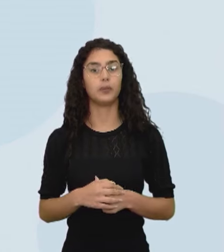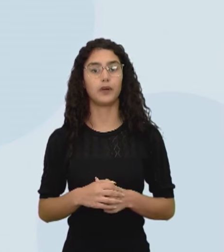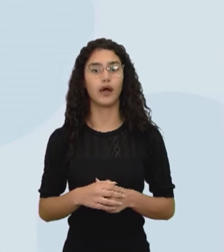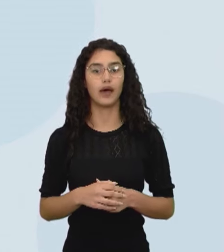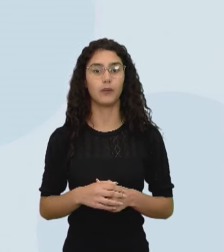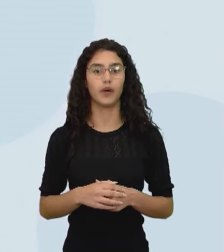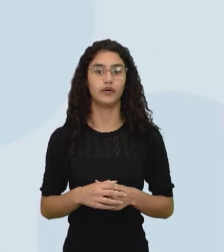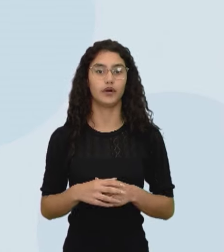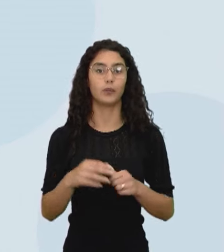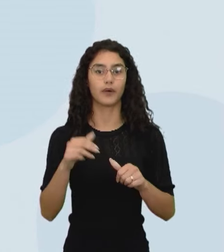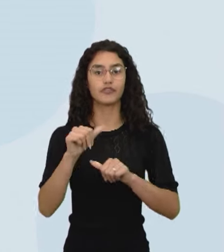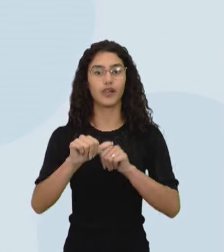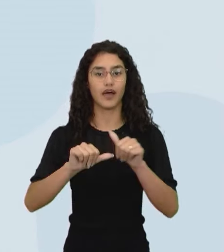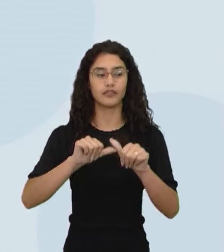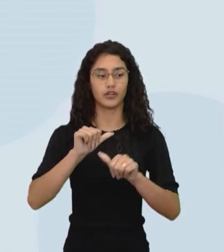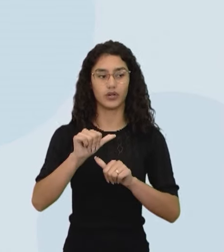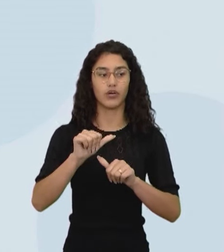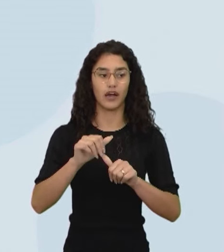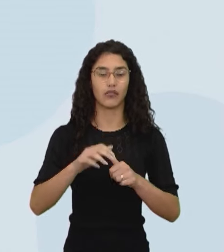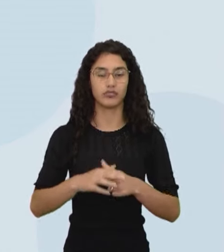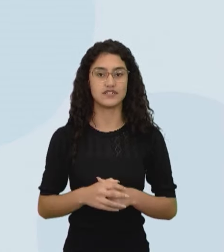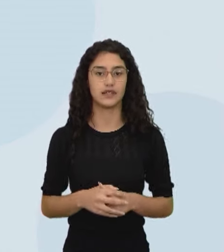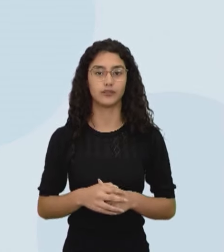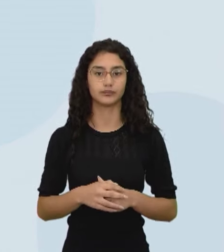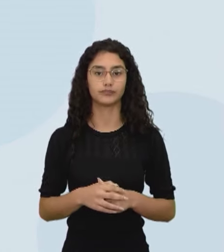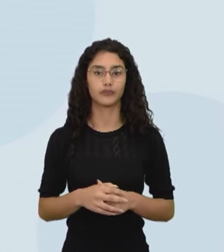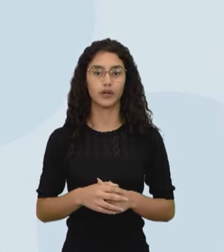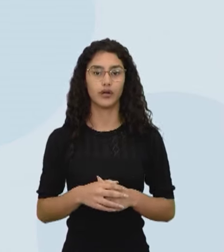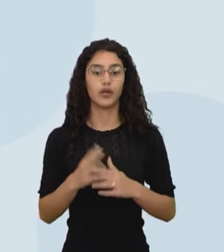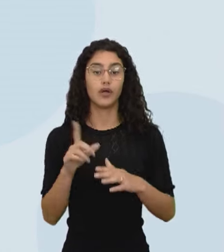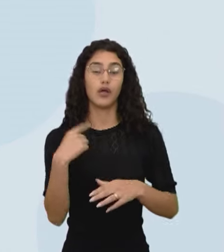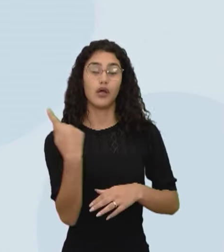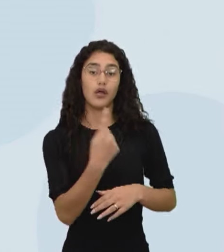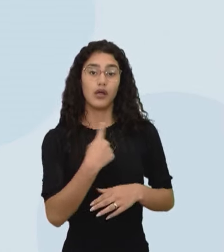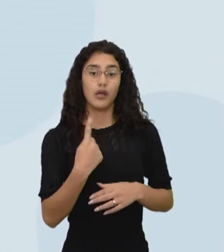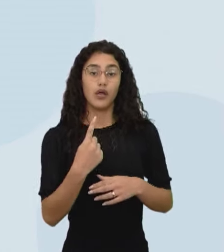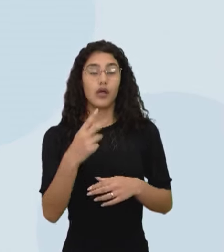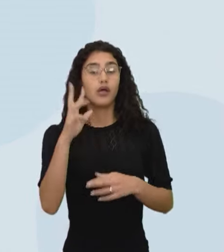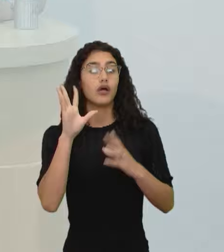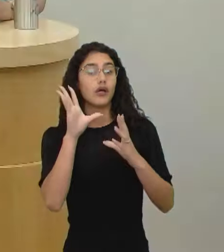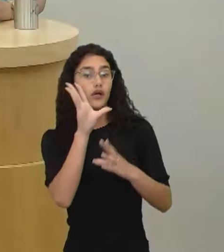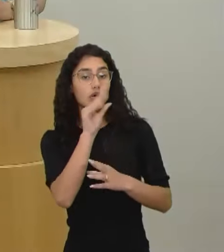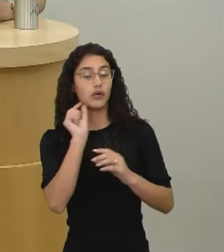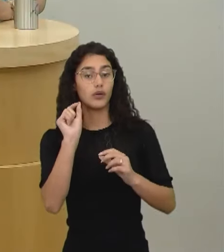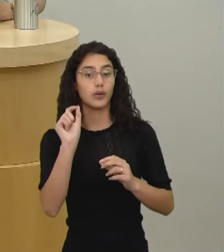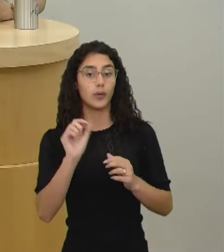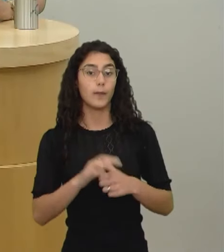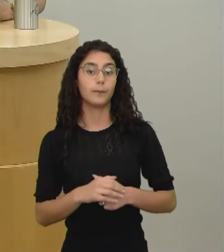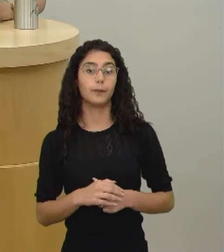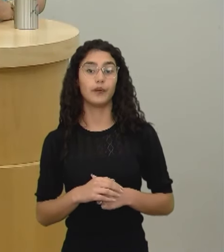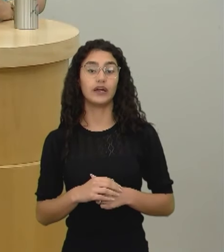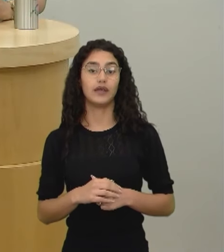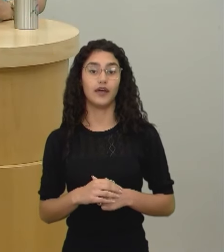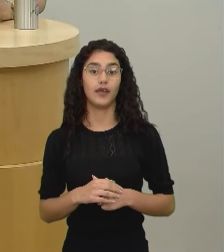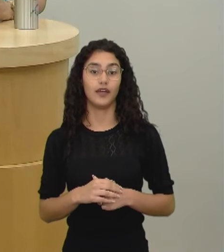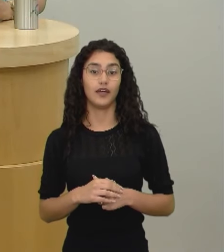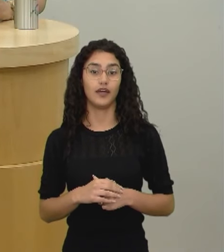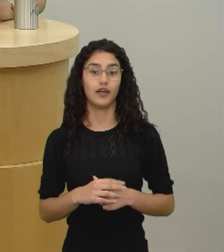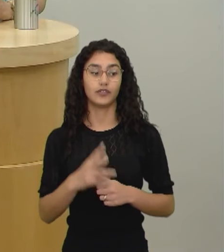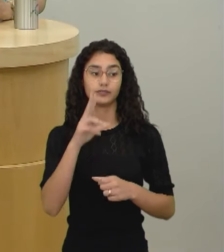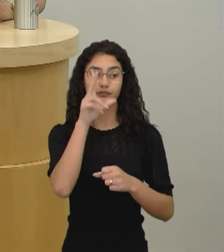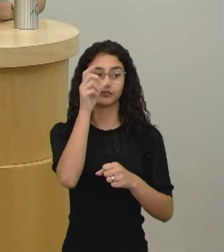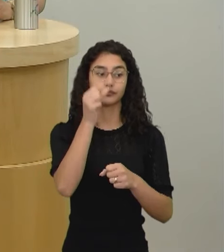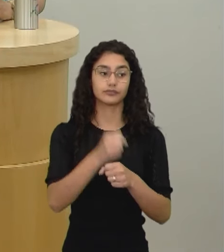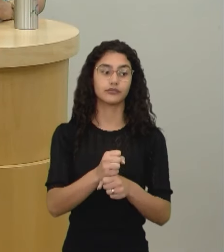muito chique, rebuscada, Pra explicar. pra gente explicar o seguinte. Toda vez que eu botar uma